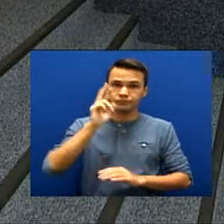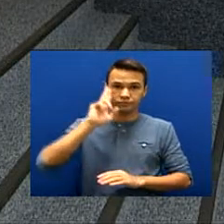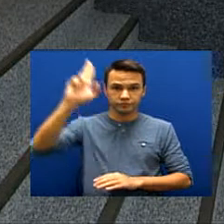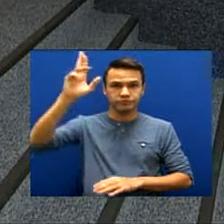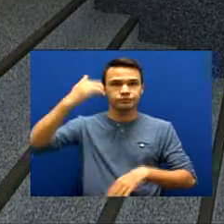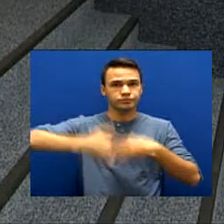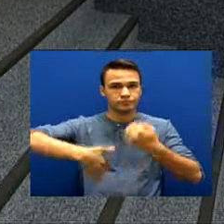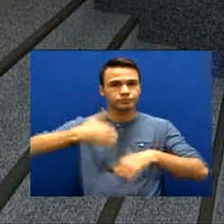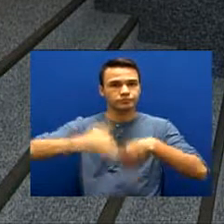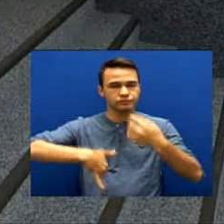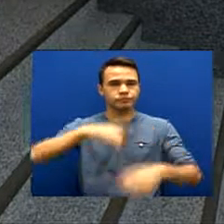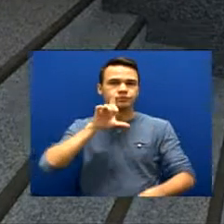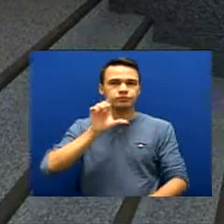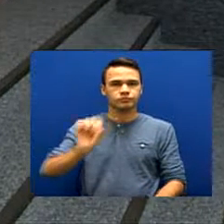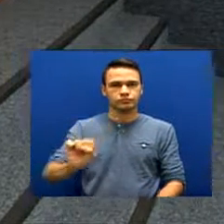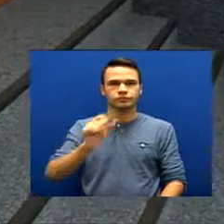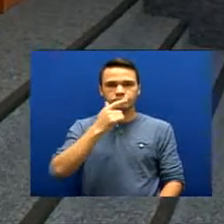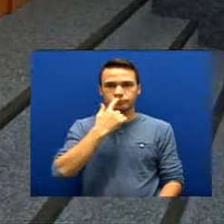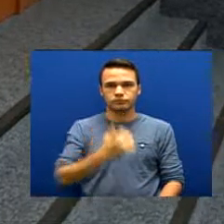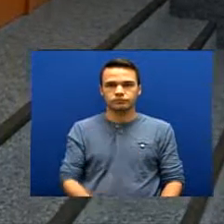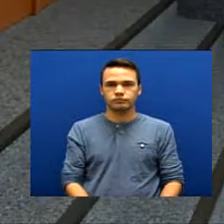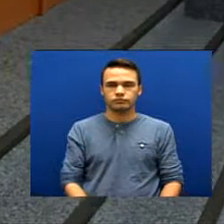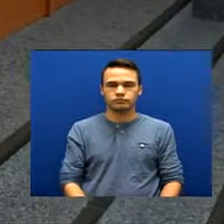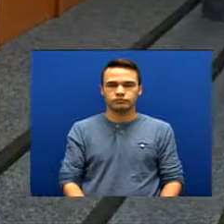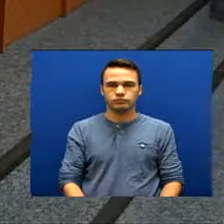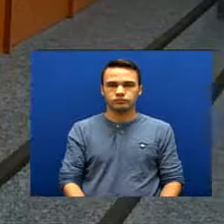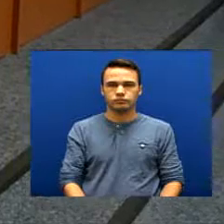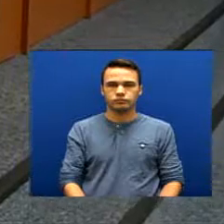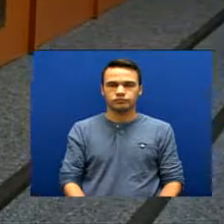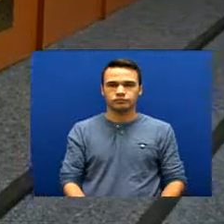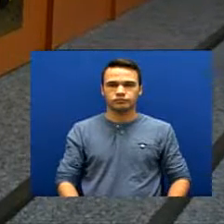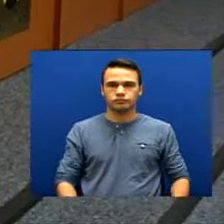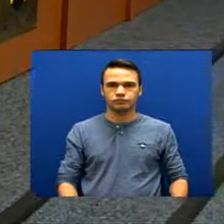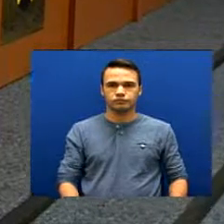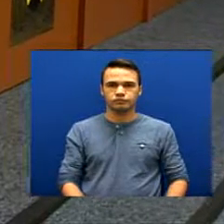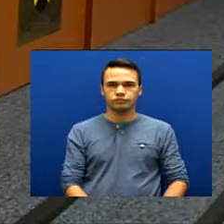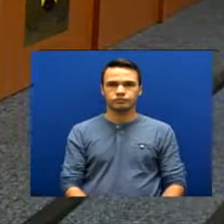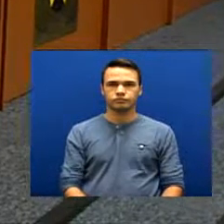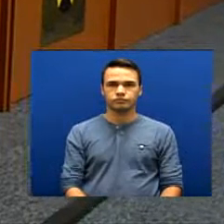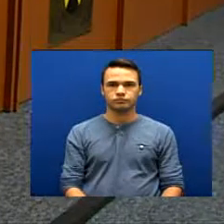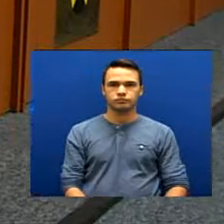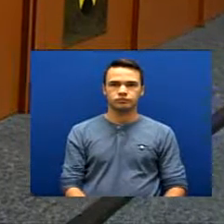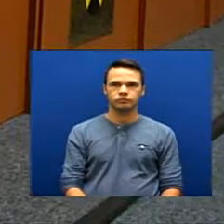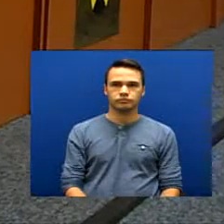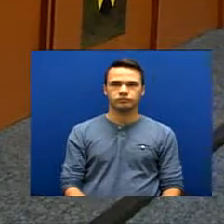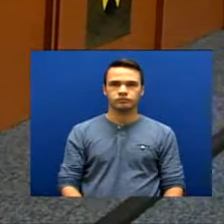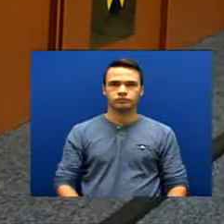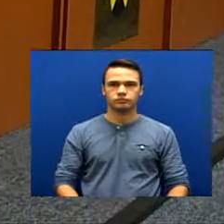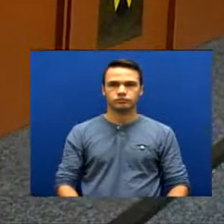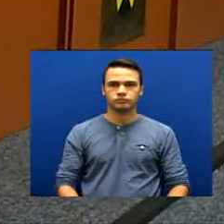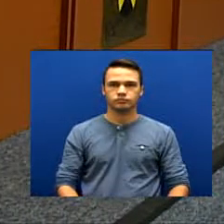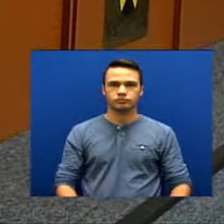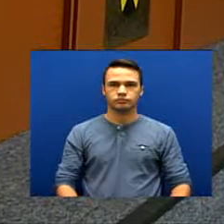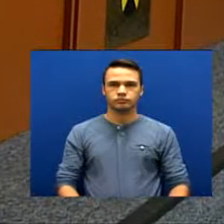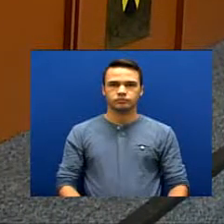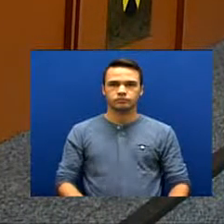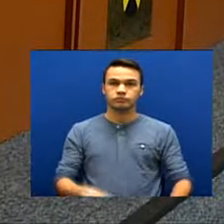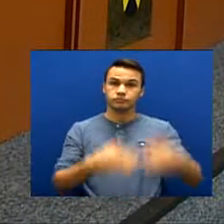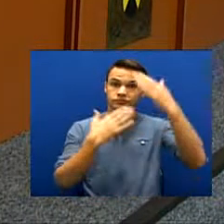César Augusto, e da filha do vereador Pastor Luiz Santos, Ana Laura. Sejam todos bem-vindos. Passamos agora à leitura